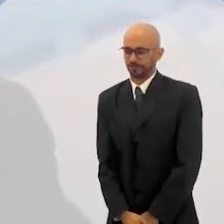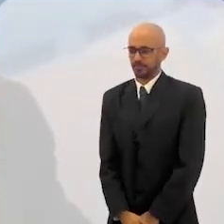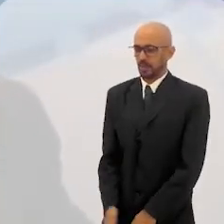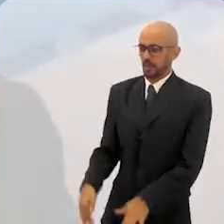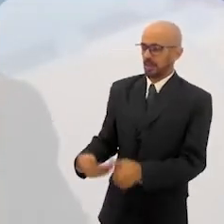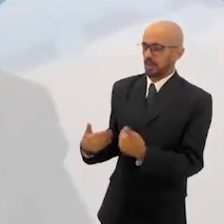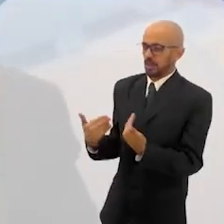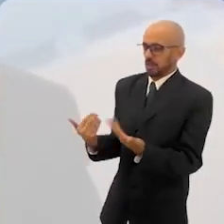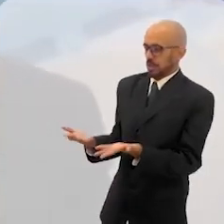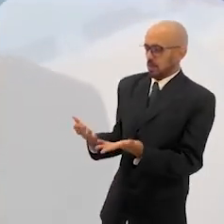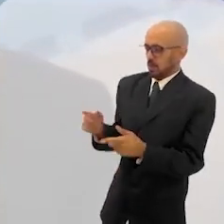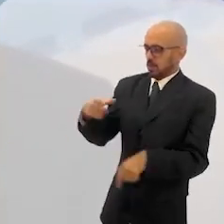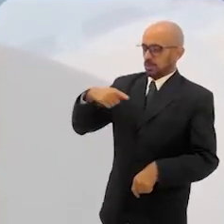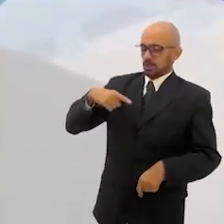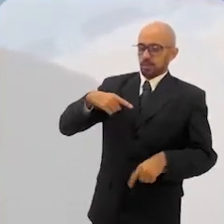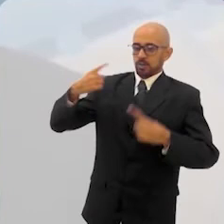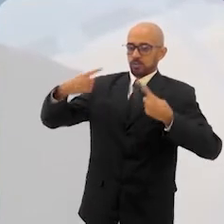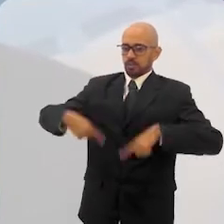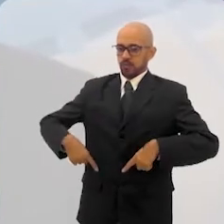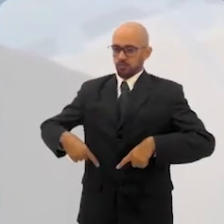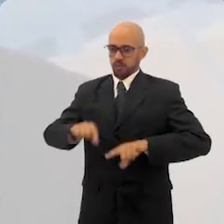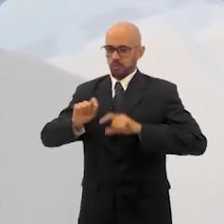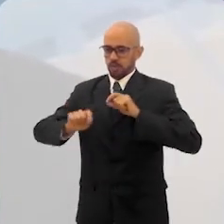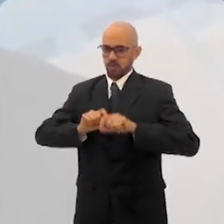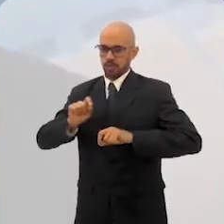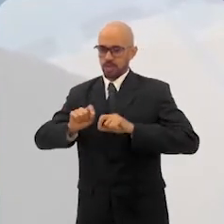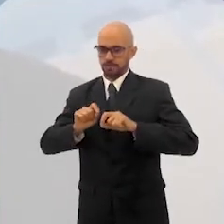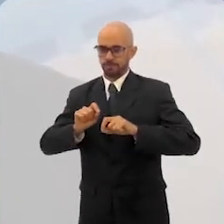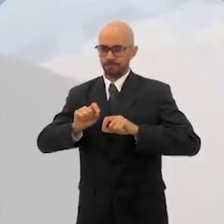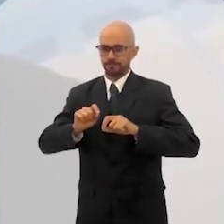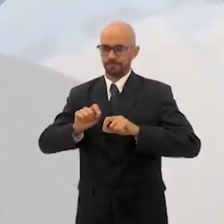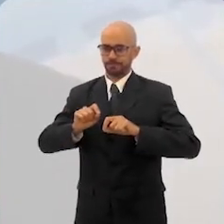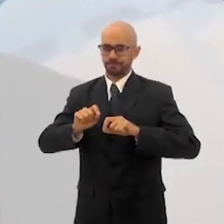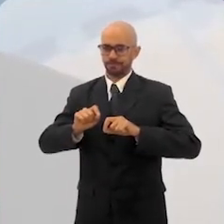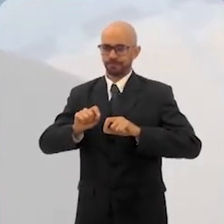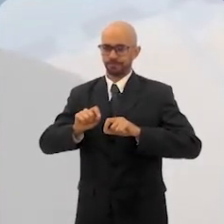Bom, então, a gente tem um desafio muito grande que